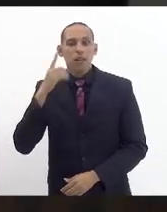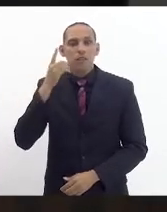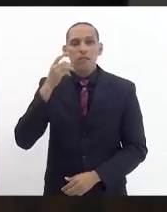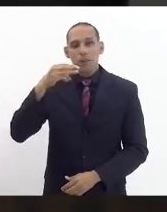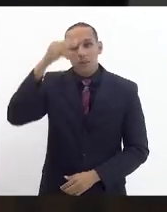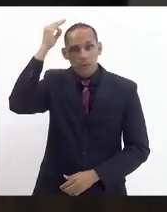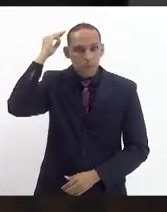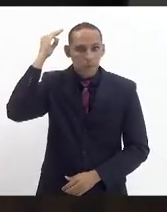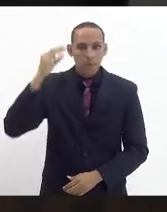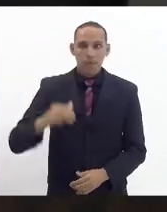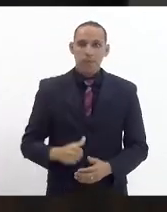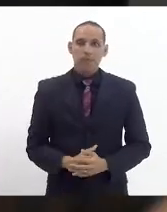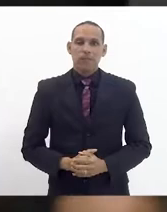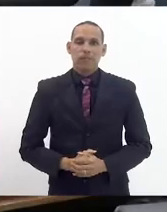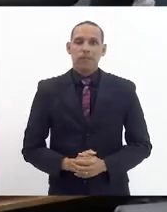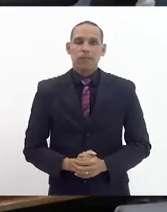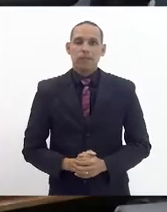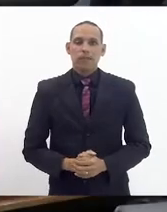Pacheco.